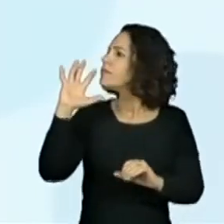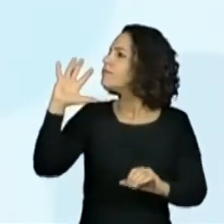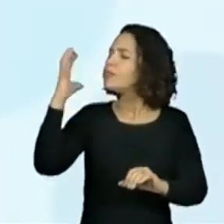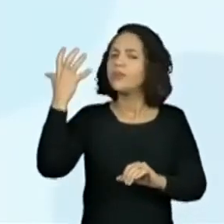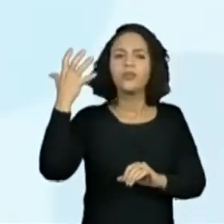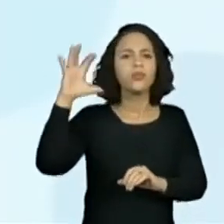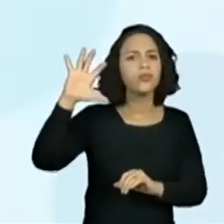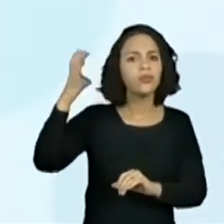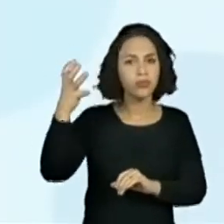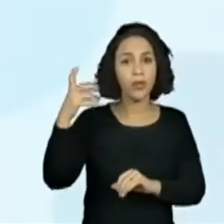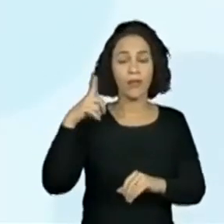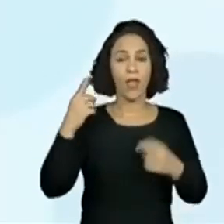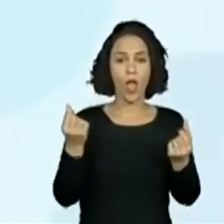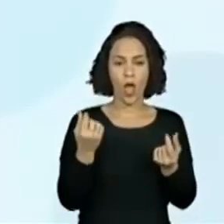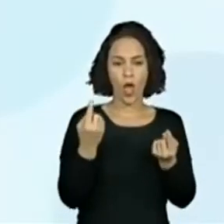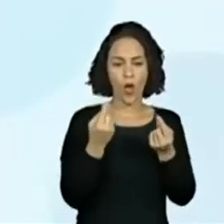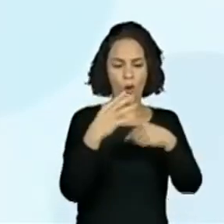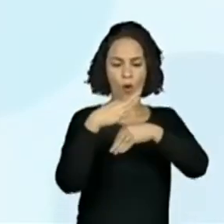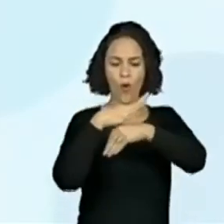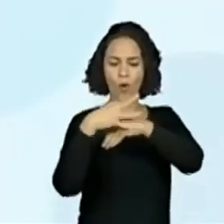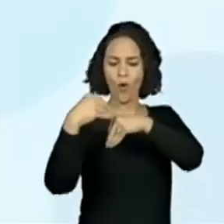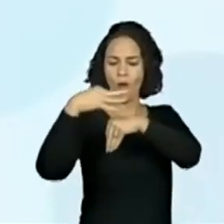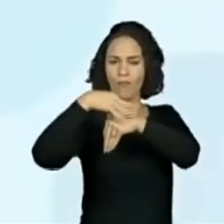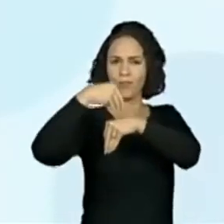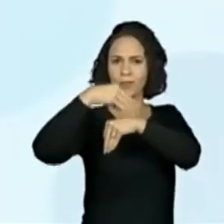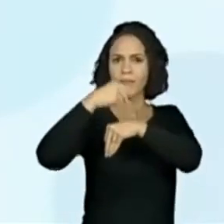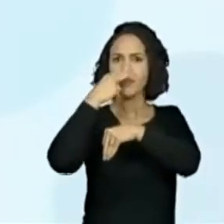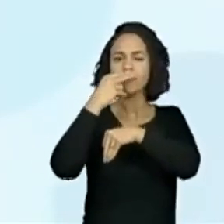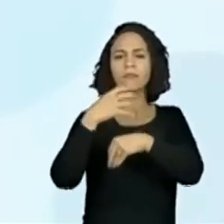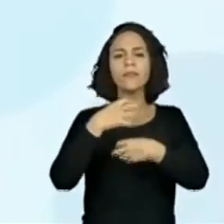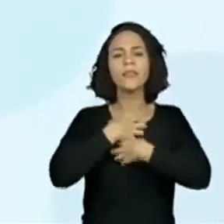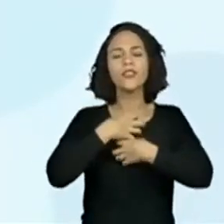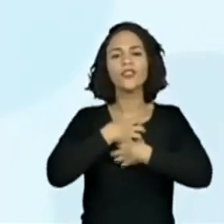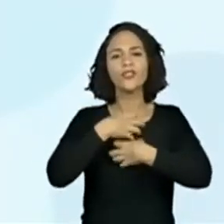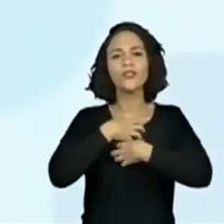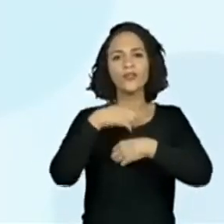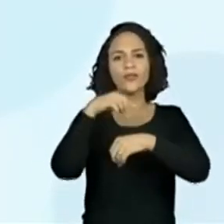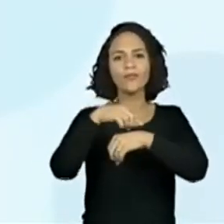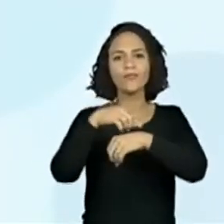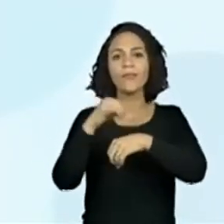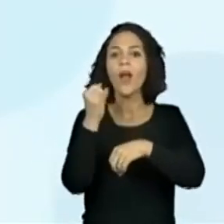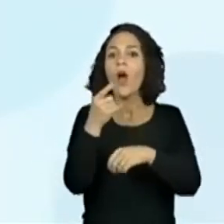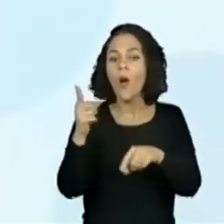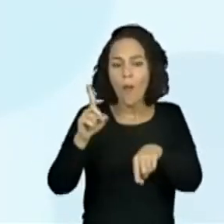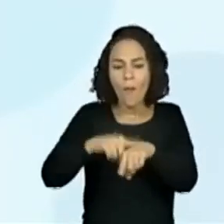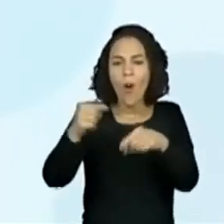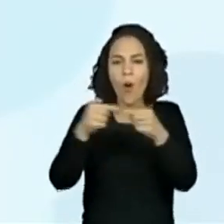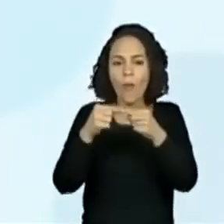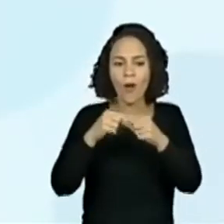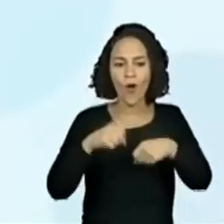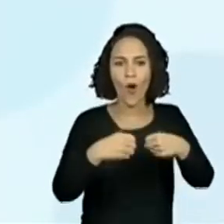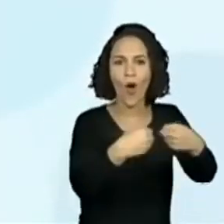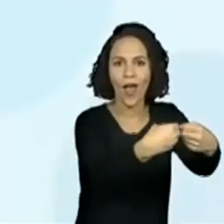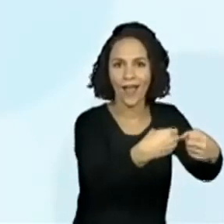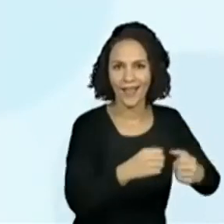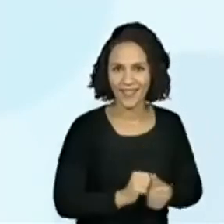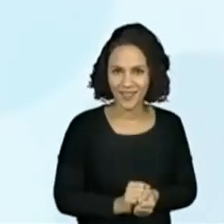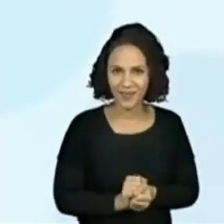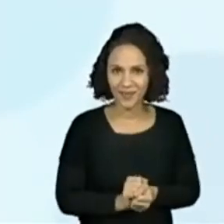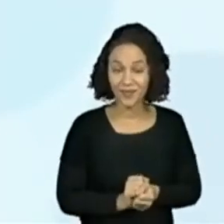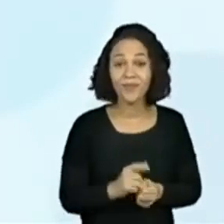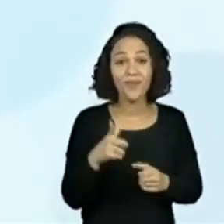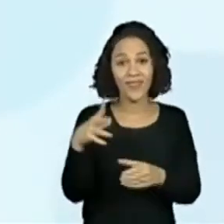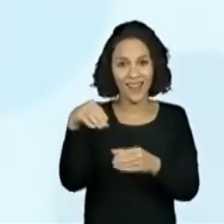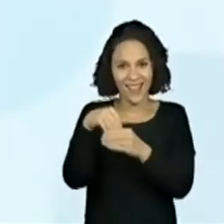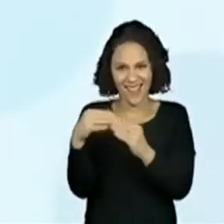possuem pequenos pelos nas costas que funcionam como sensores, informando a hora de correr. As baratas